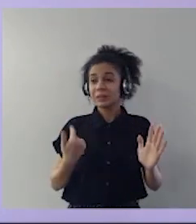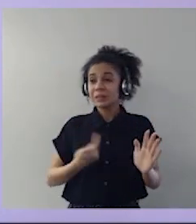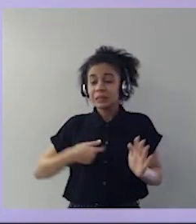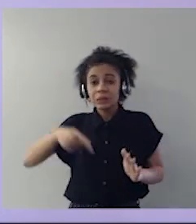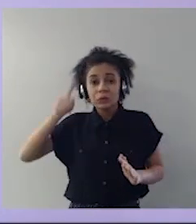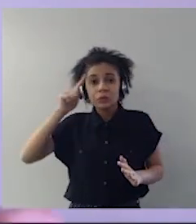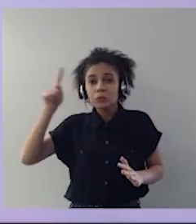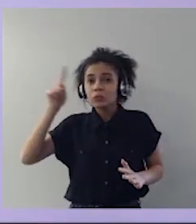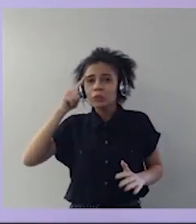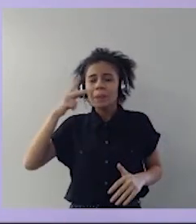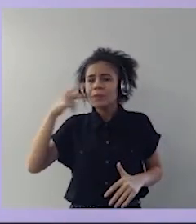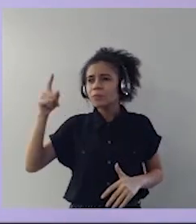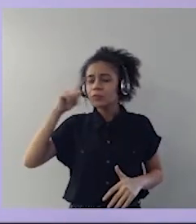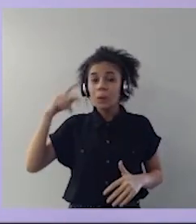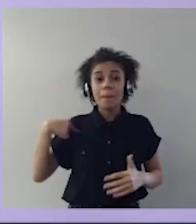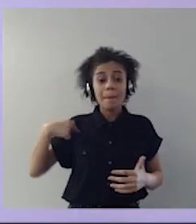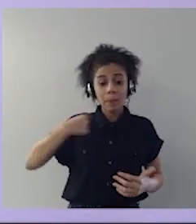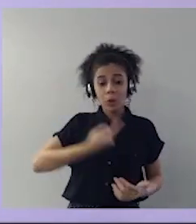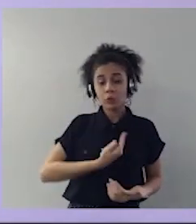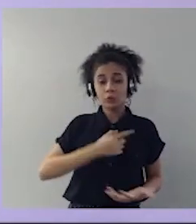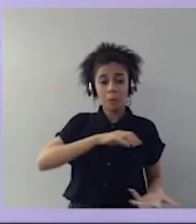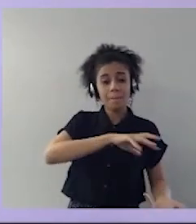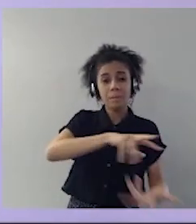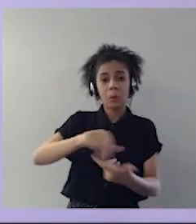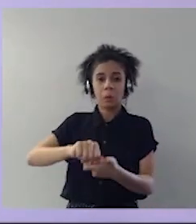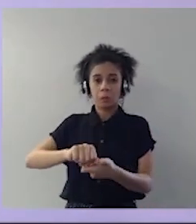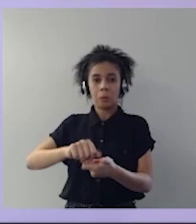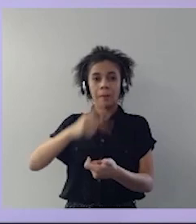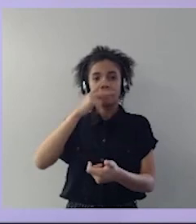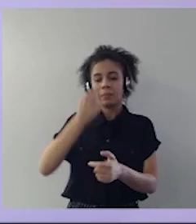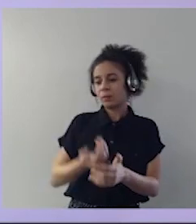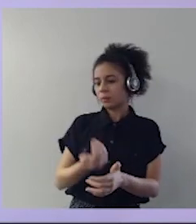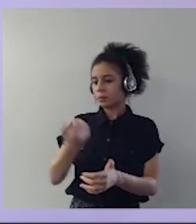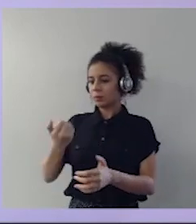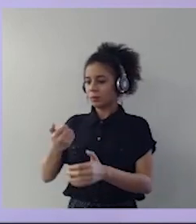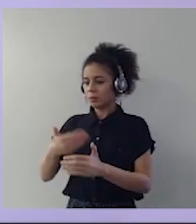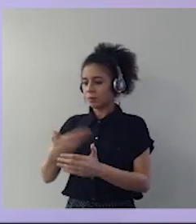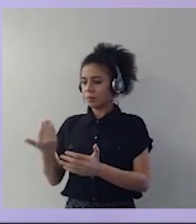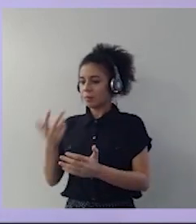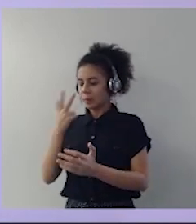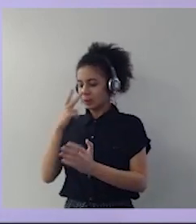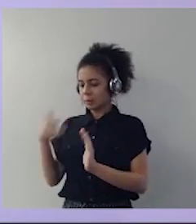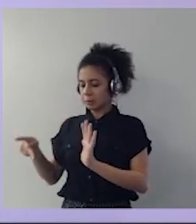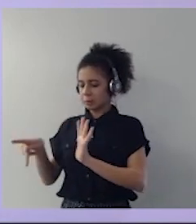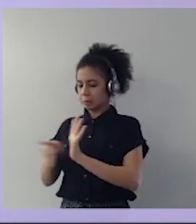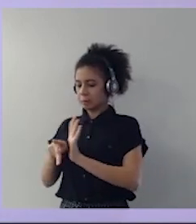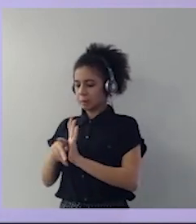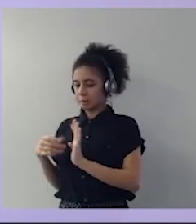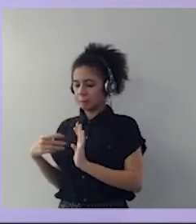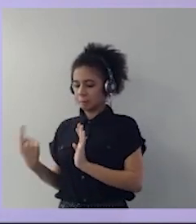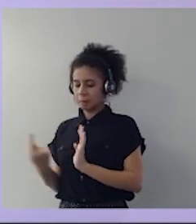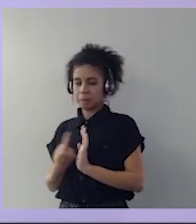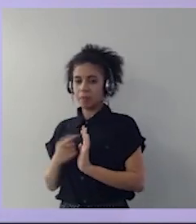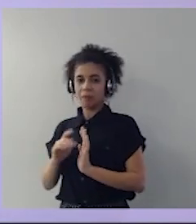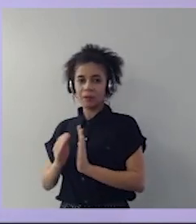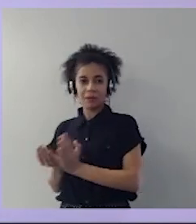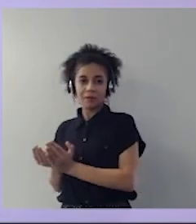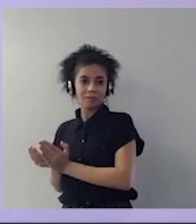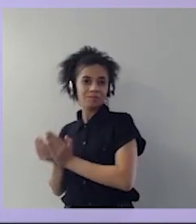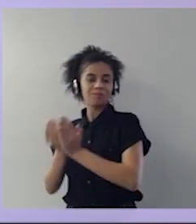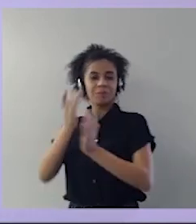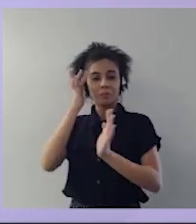cotidiano, chegaram ao mundo real, deixaram de ser law in the books e se tornaram law in action. Está na